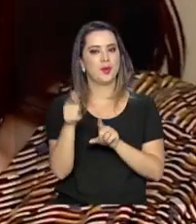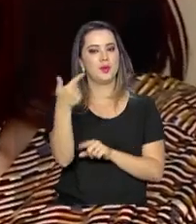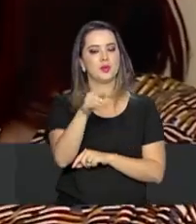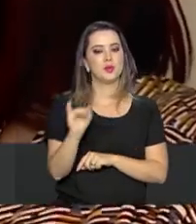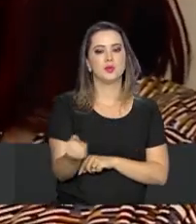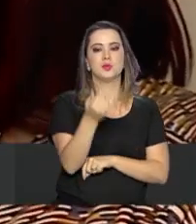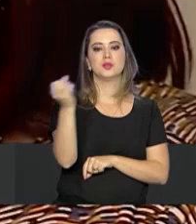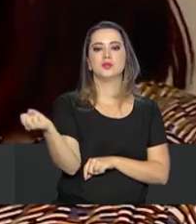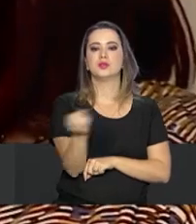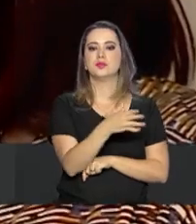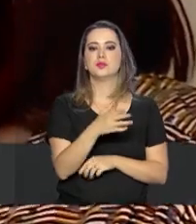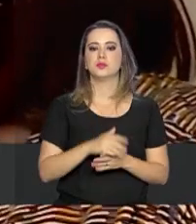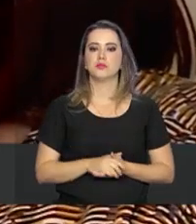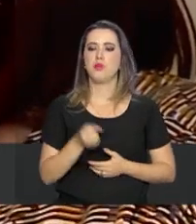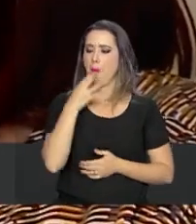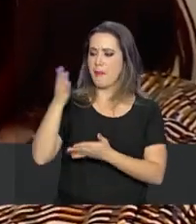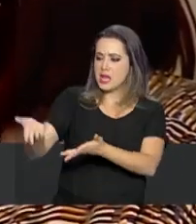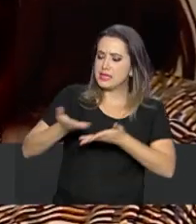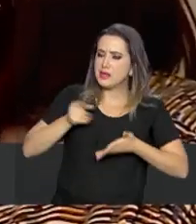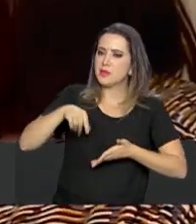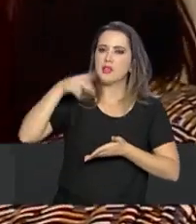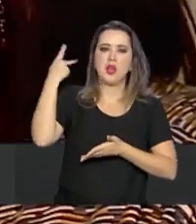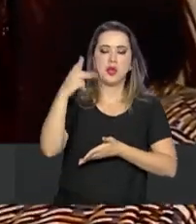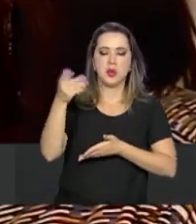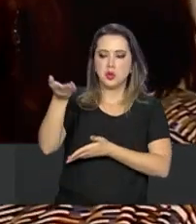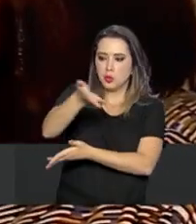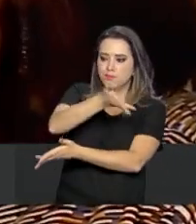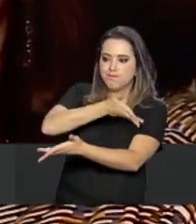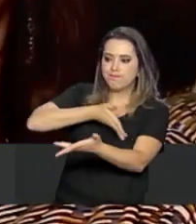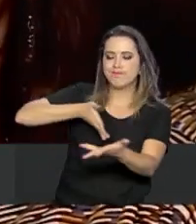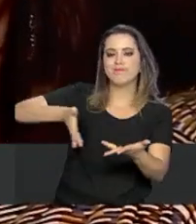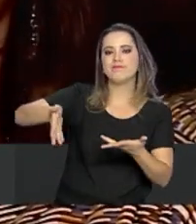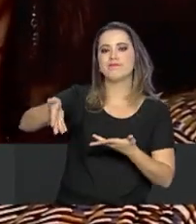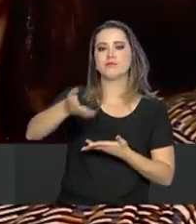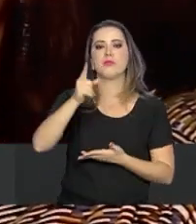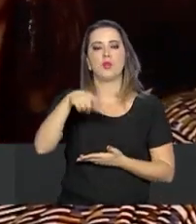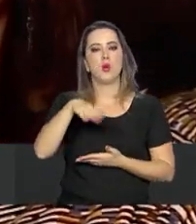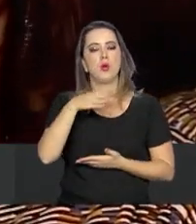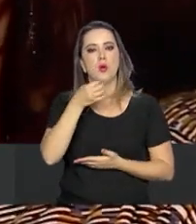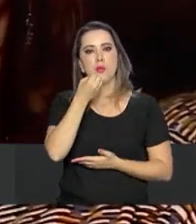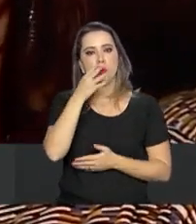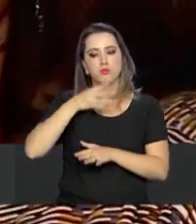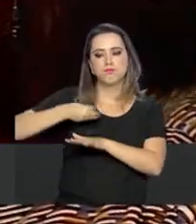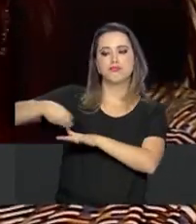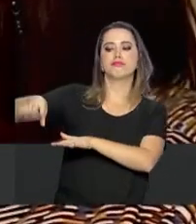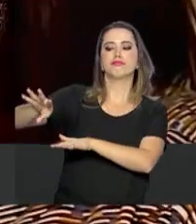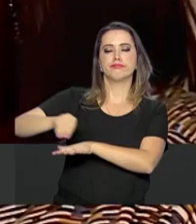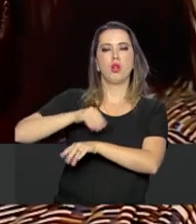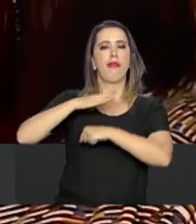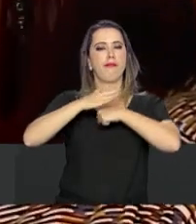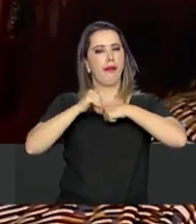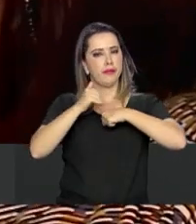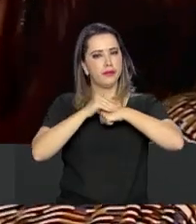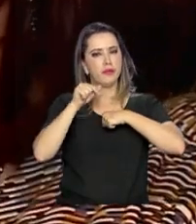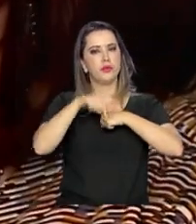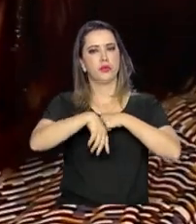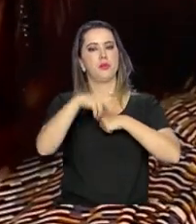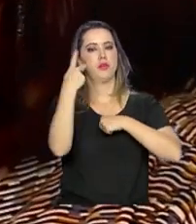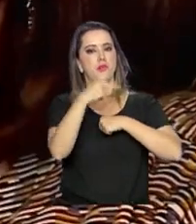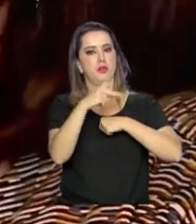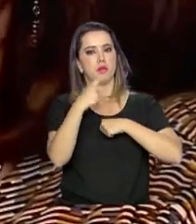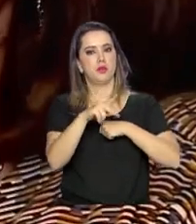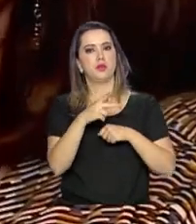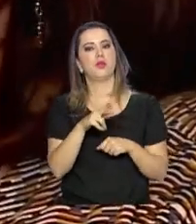bem recebidas aqui no Paraguai. Existe uma troca muito grande de conhecimento, uma troca de carinho também, né?